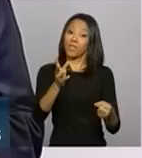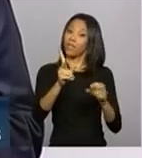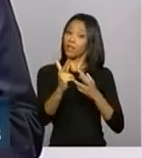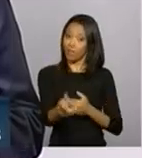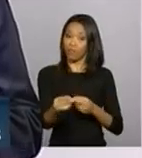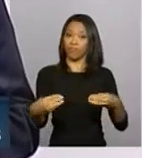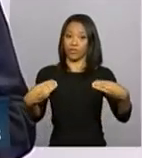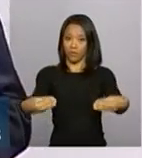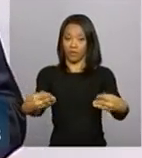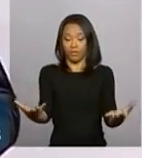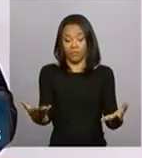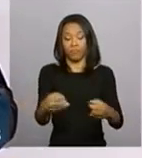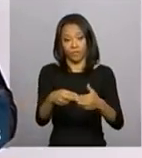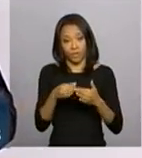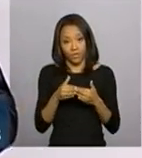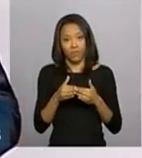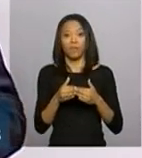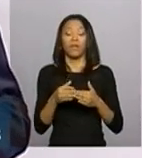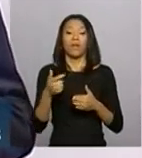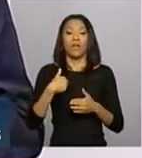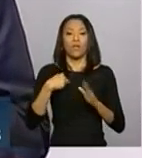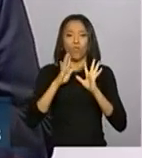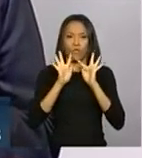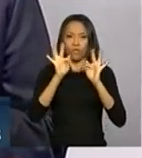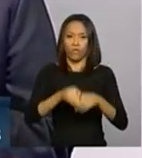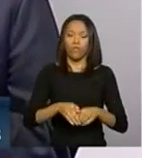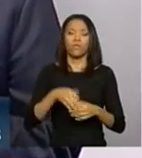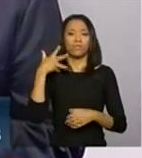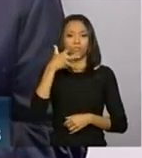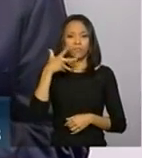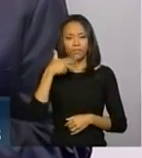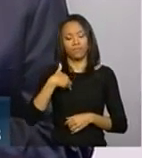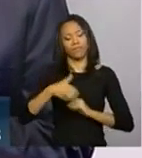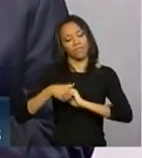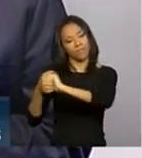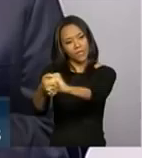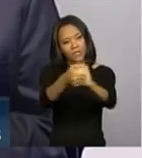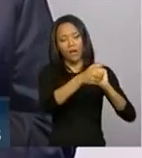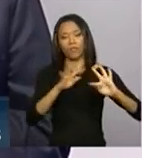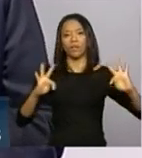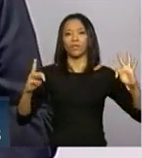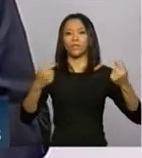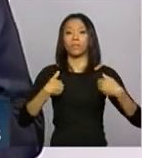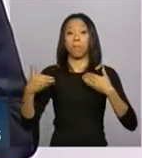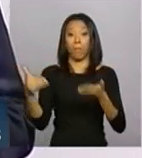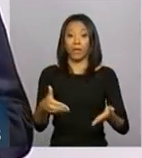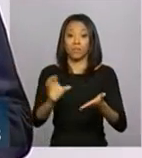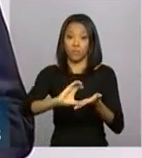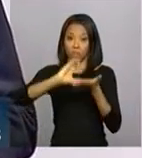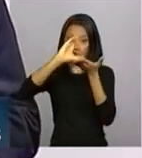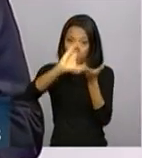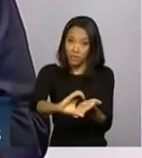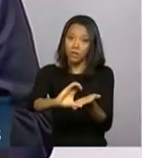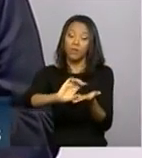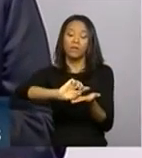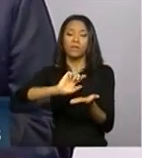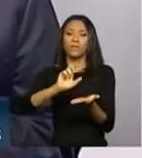ministério. Portanto, ao encerrar essas palavras, saúdo a todos vocês membros dos conselhos com uma